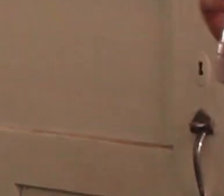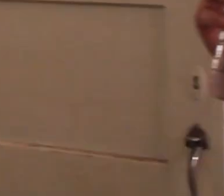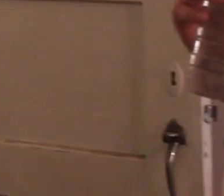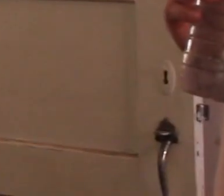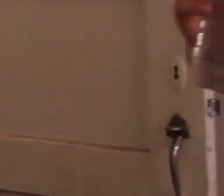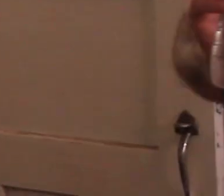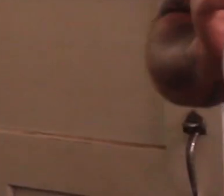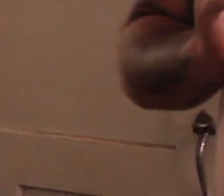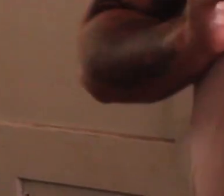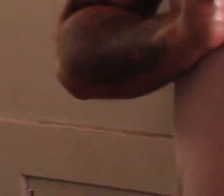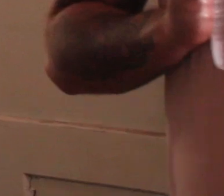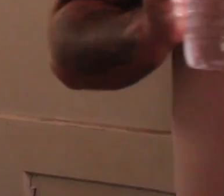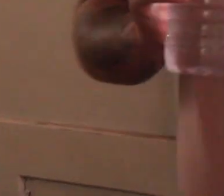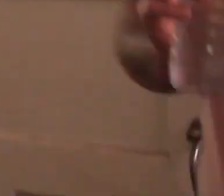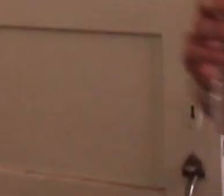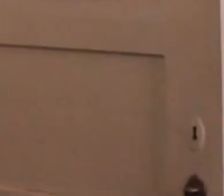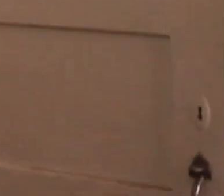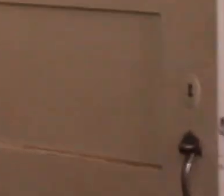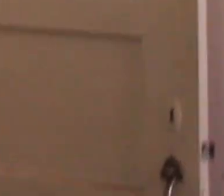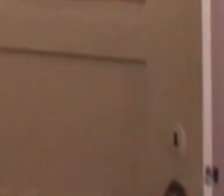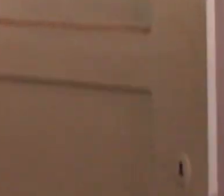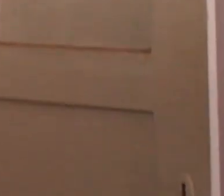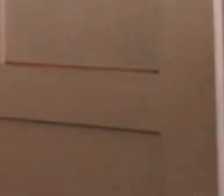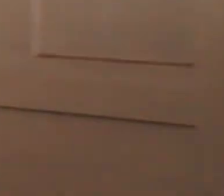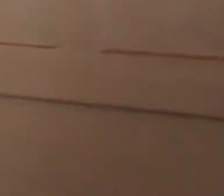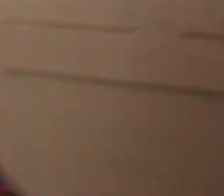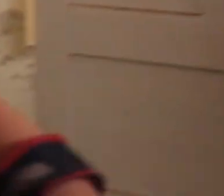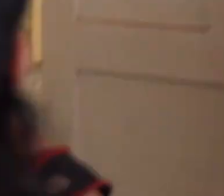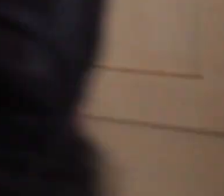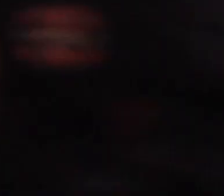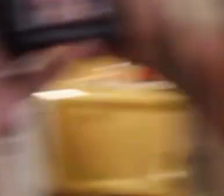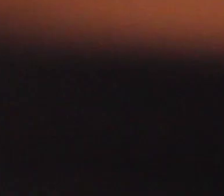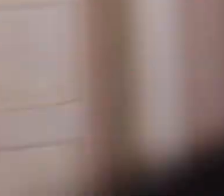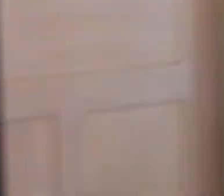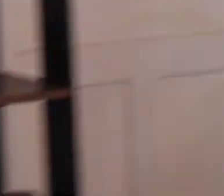O cinegrafista filma a atriz entrando em um cômodo da casa.